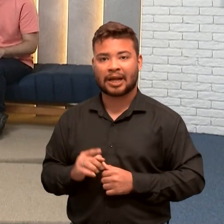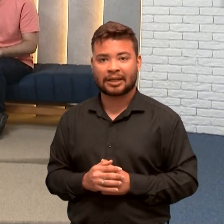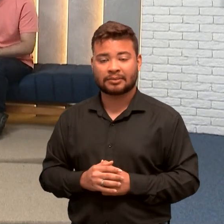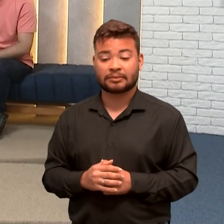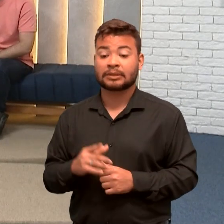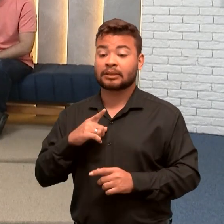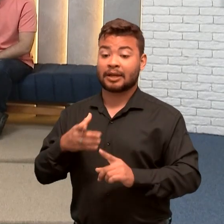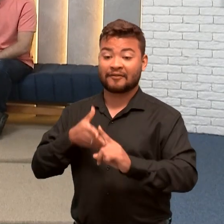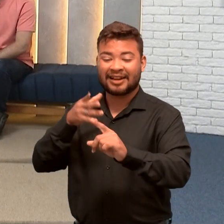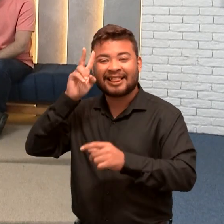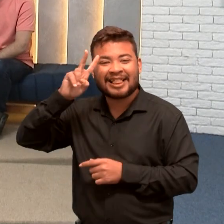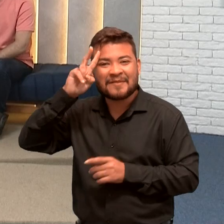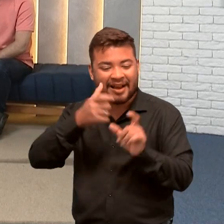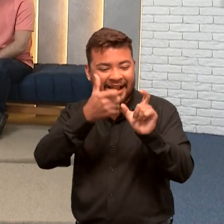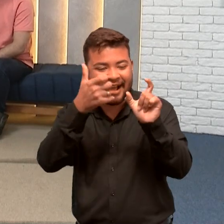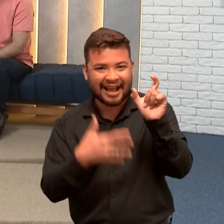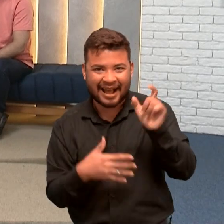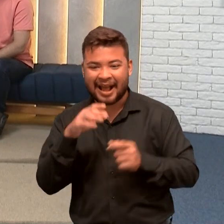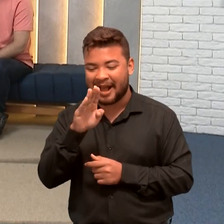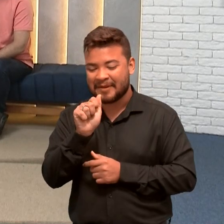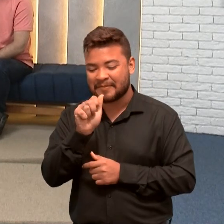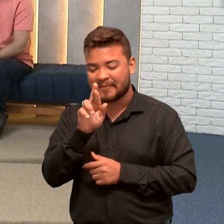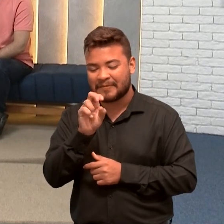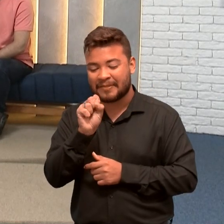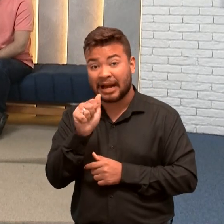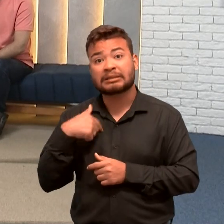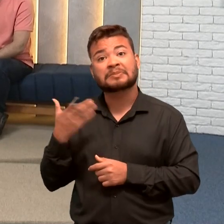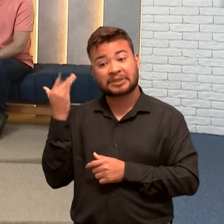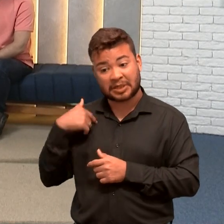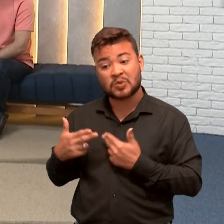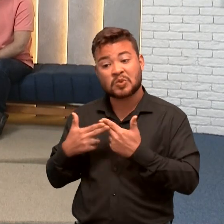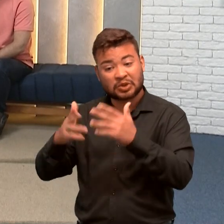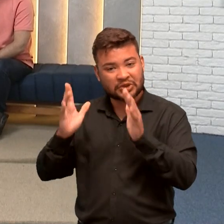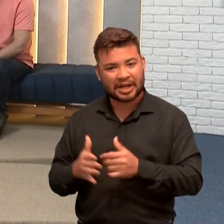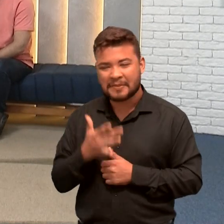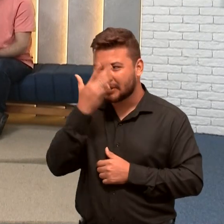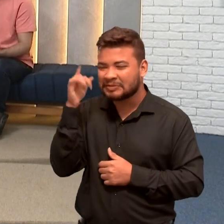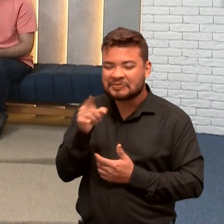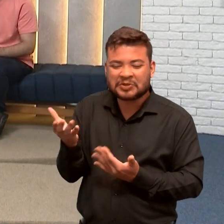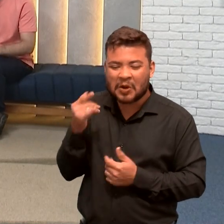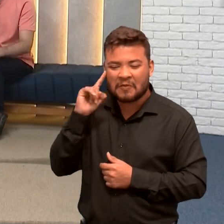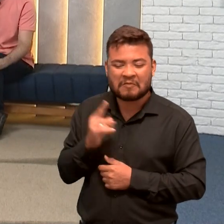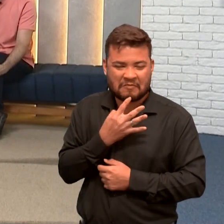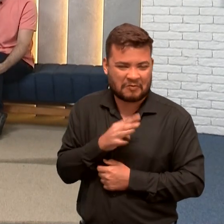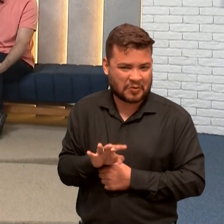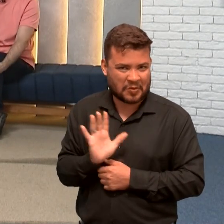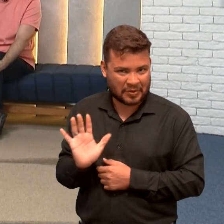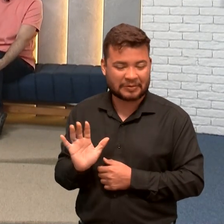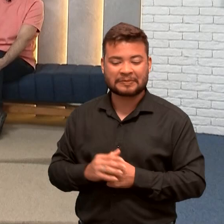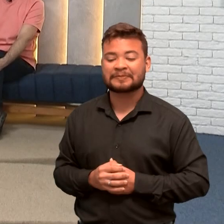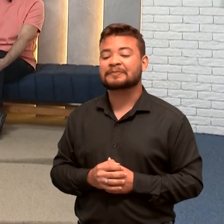Lembrando da Barça, que inclusive eu também utilizei. Quem é mais novinho aí não vai saber, né?